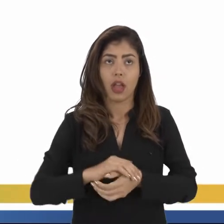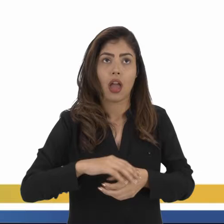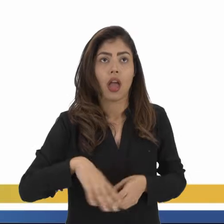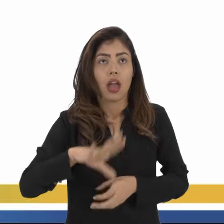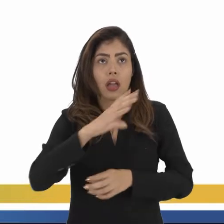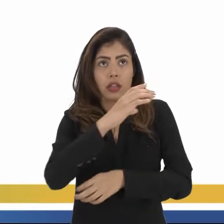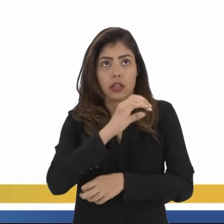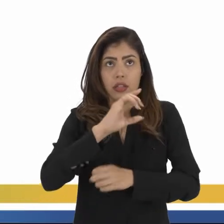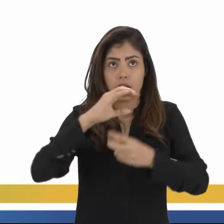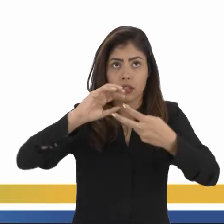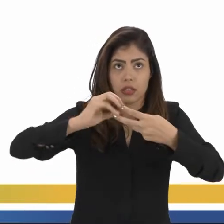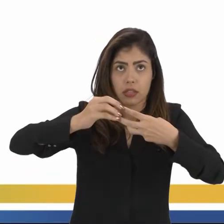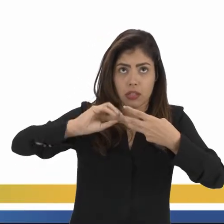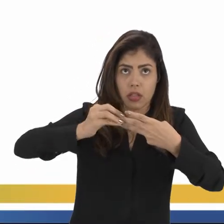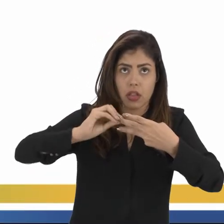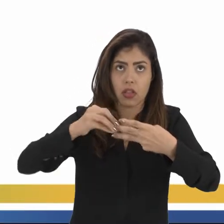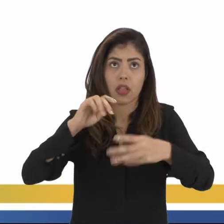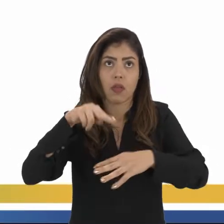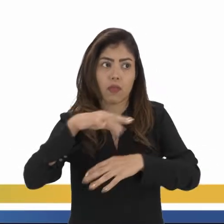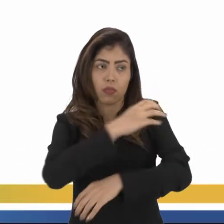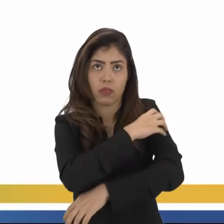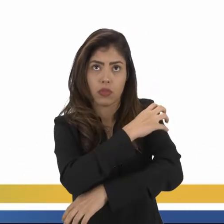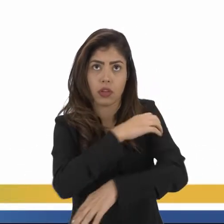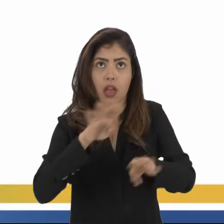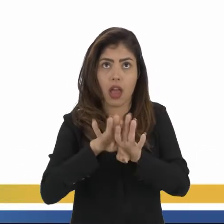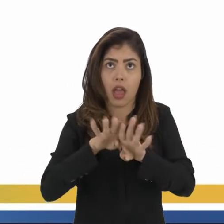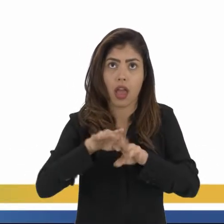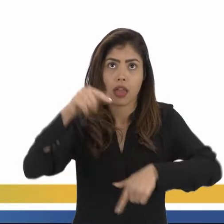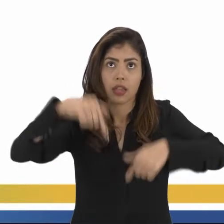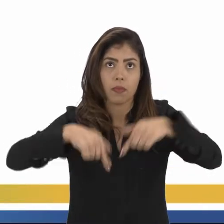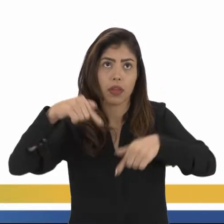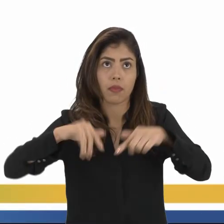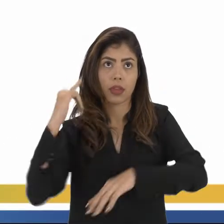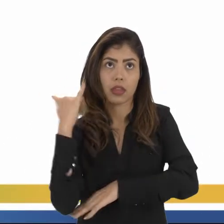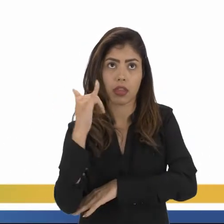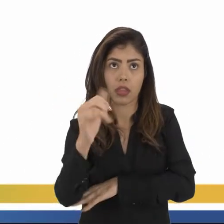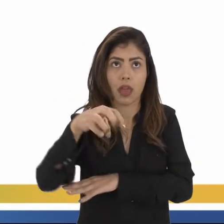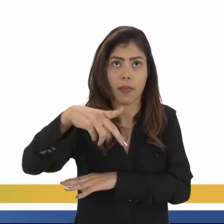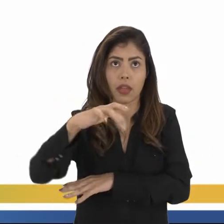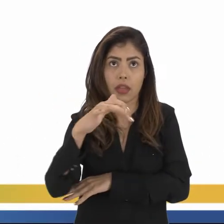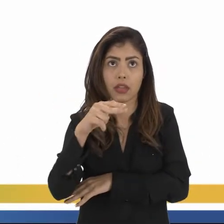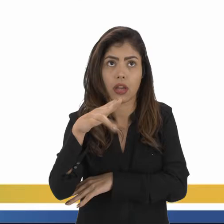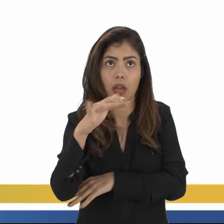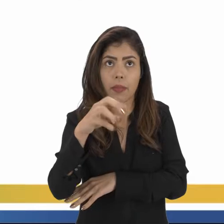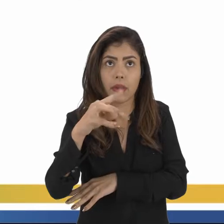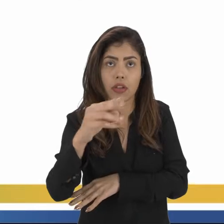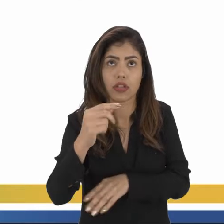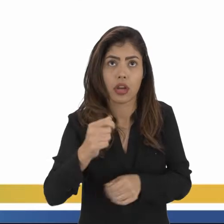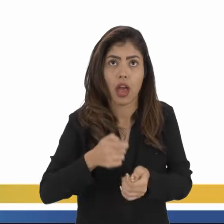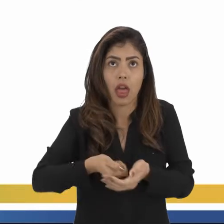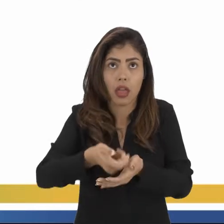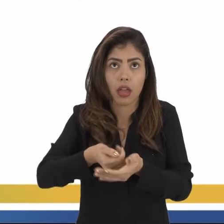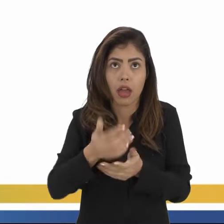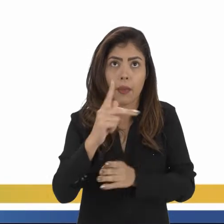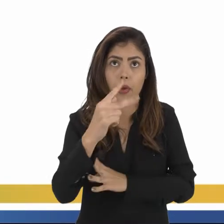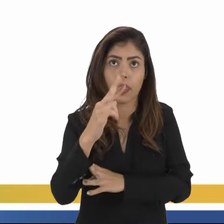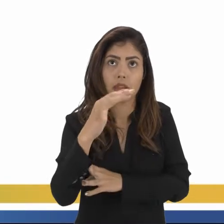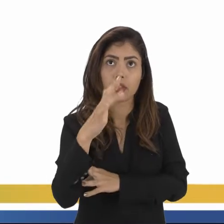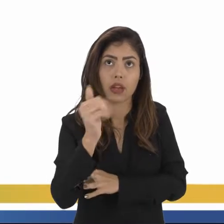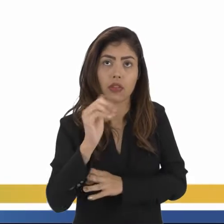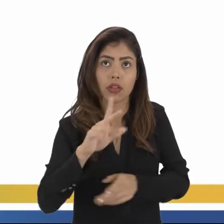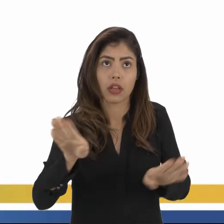podem ser excitadas quimicamente, eletricamente e mecanicamente, produzindo um potencial de ação